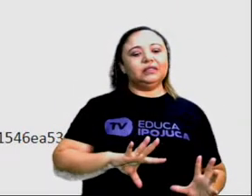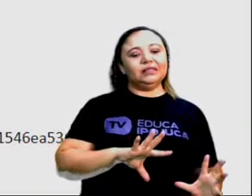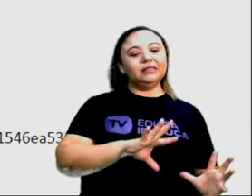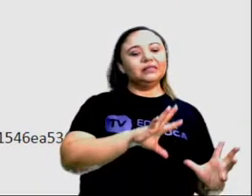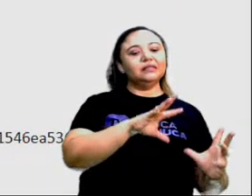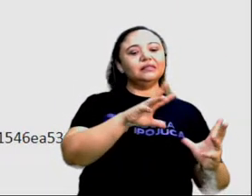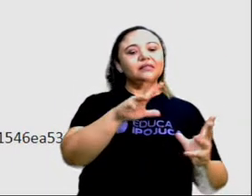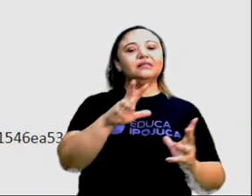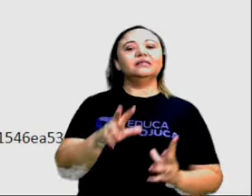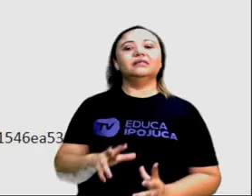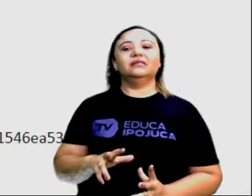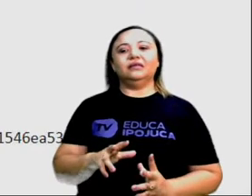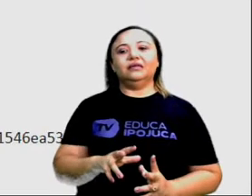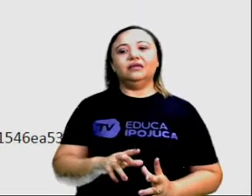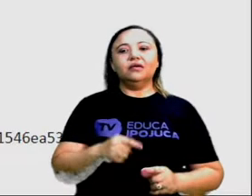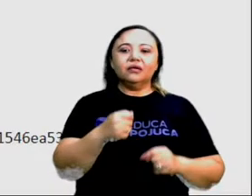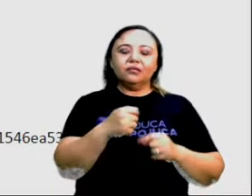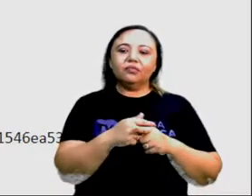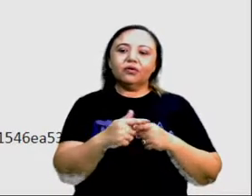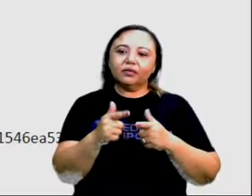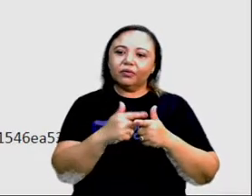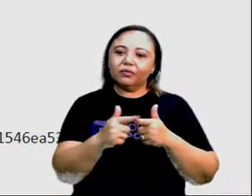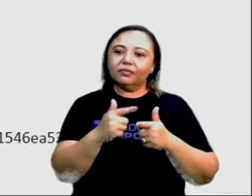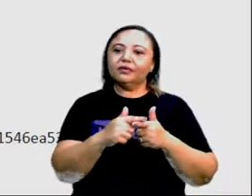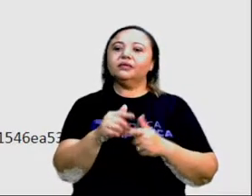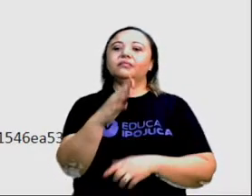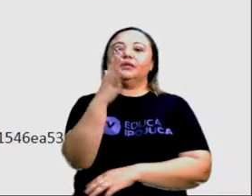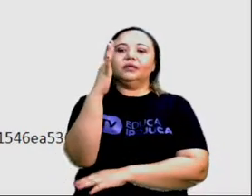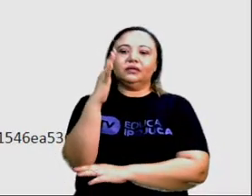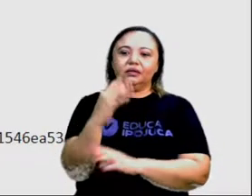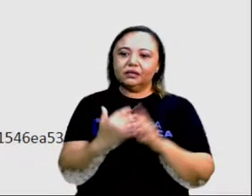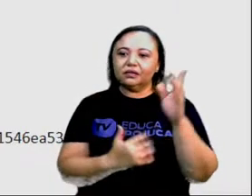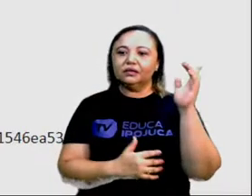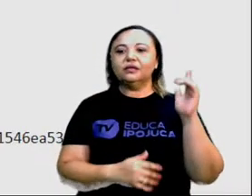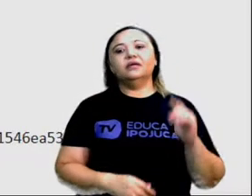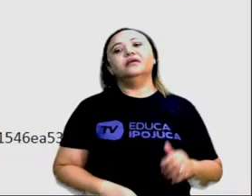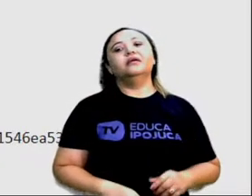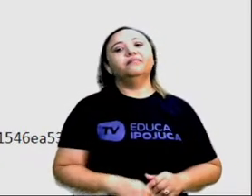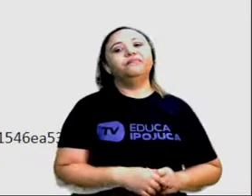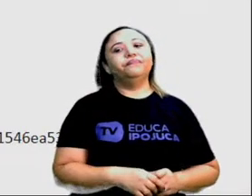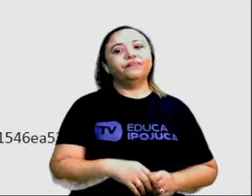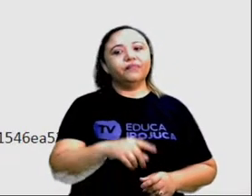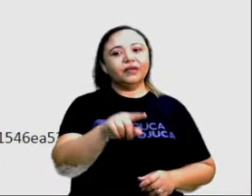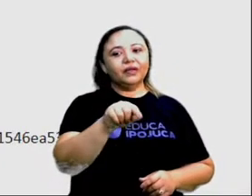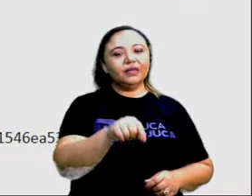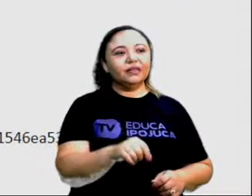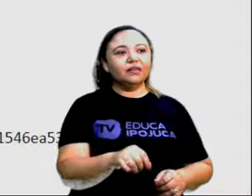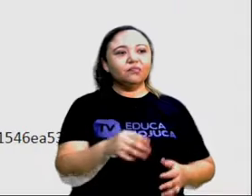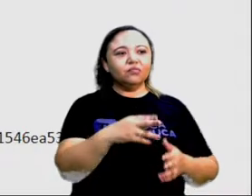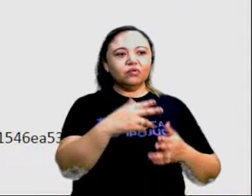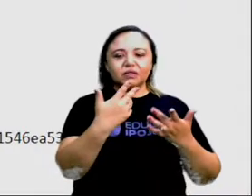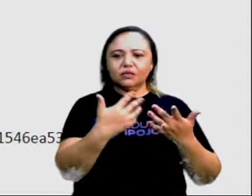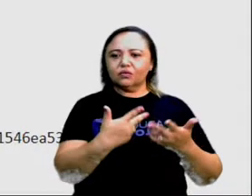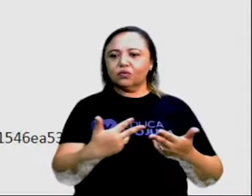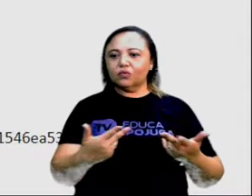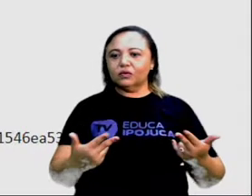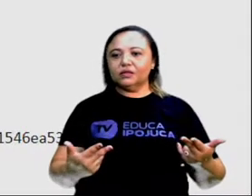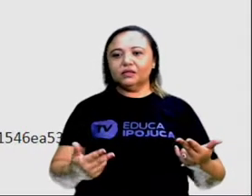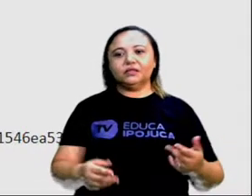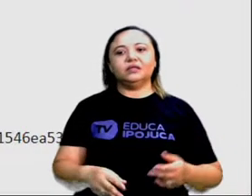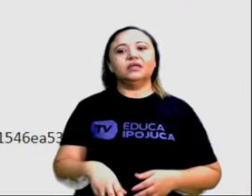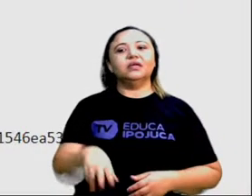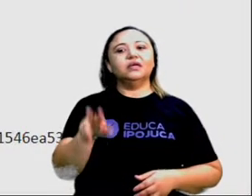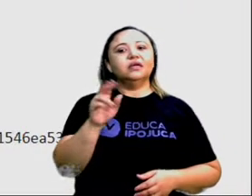item afeta todo o ecossistema, pois consome água, energia, petróleo e outras matérias-primas